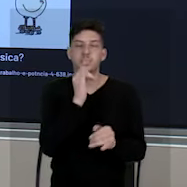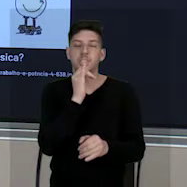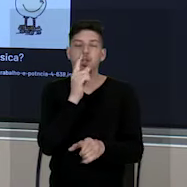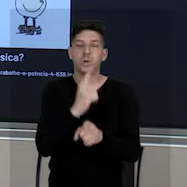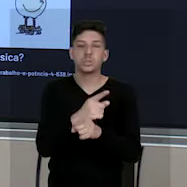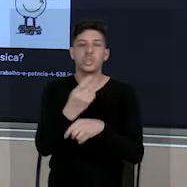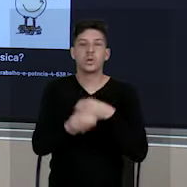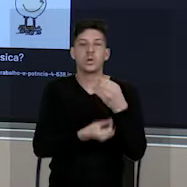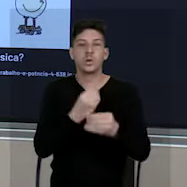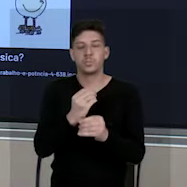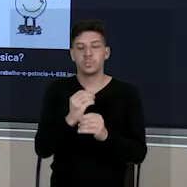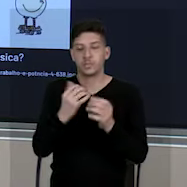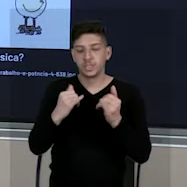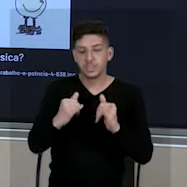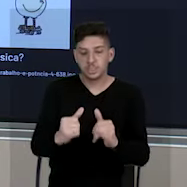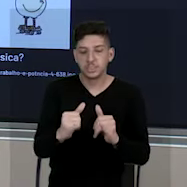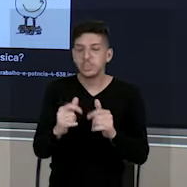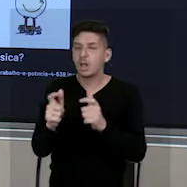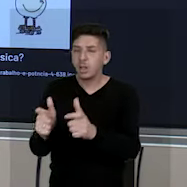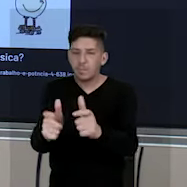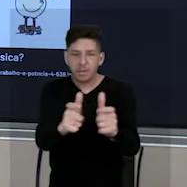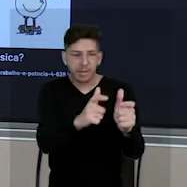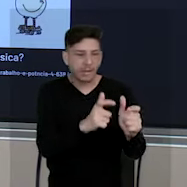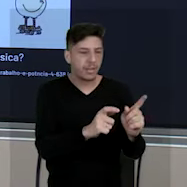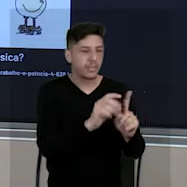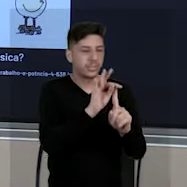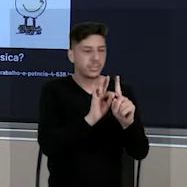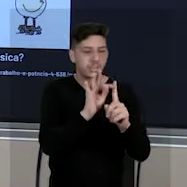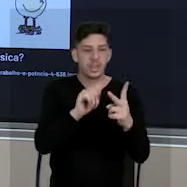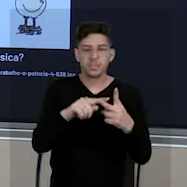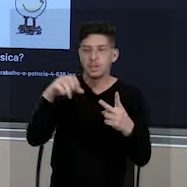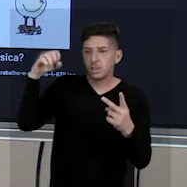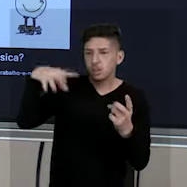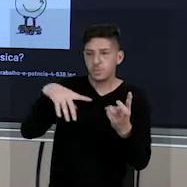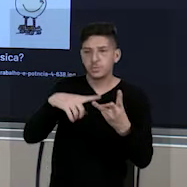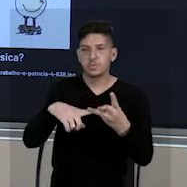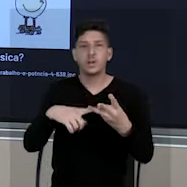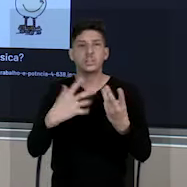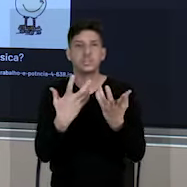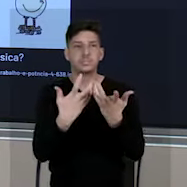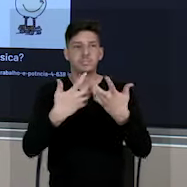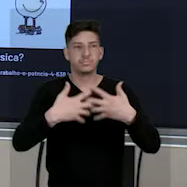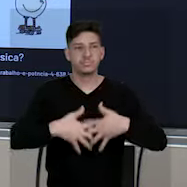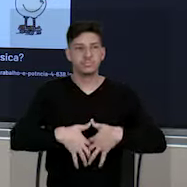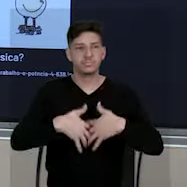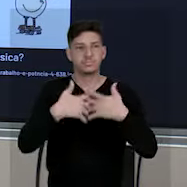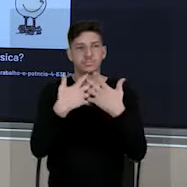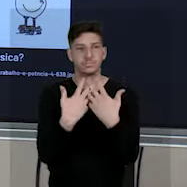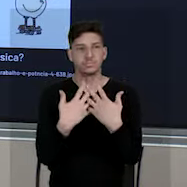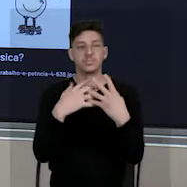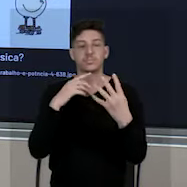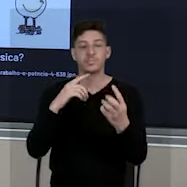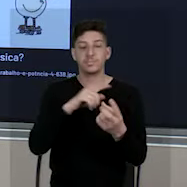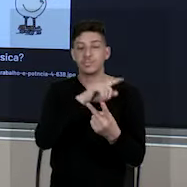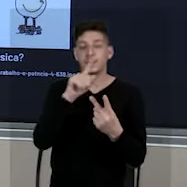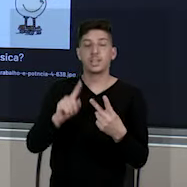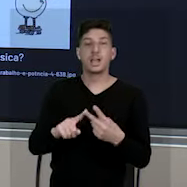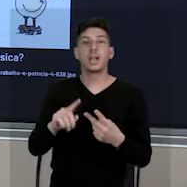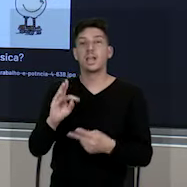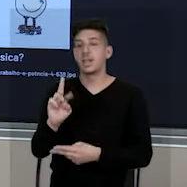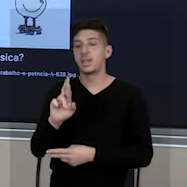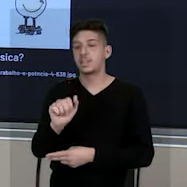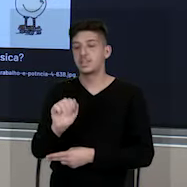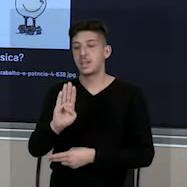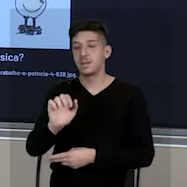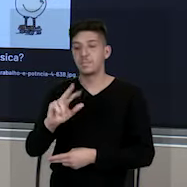identificar a energia ao nosso redor, a energia térmica, a energia luminosa, a energia mecânica. E o trabalho, ele também não é o trabalho que a gente pode